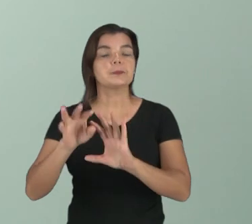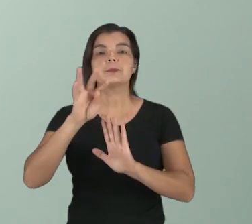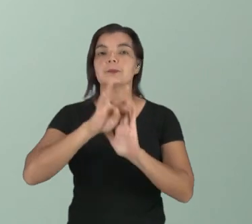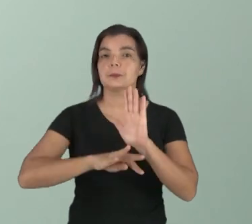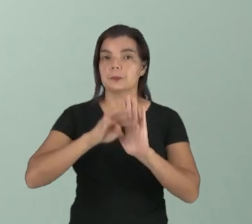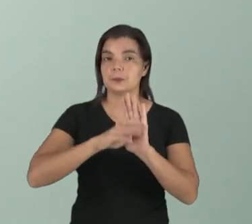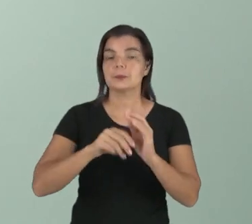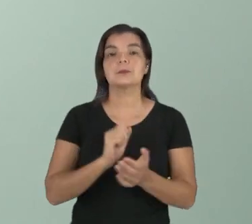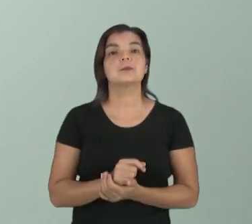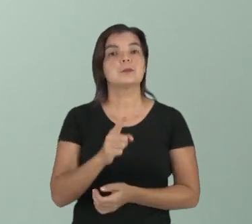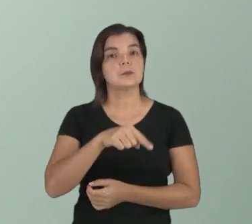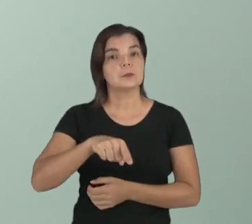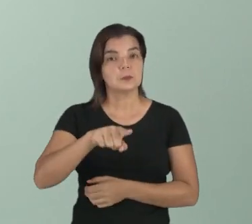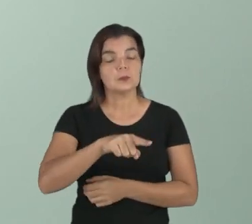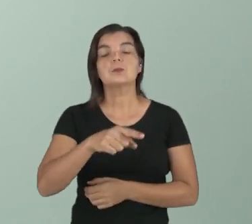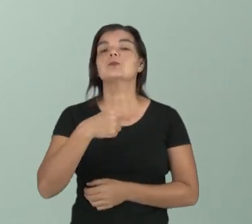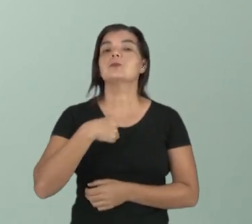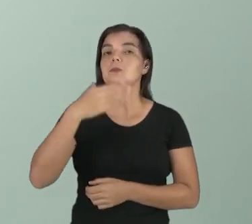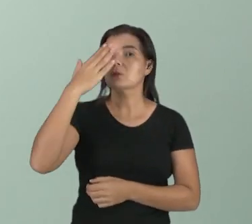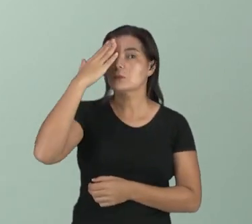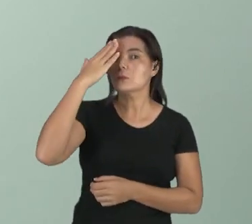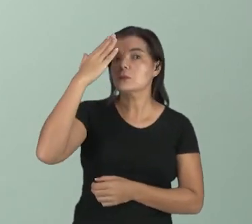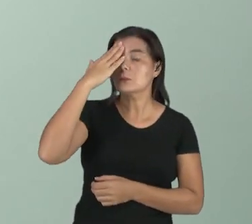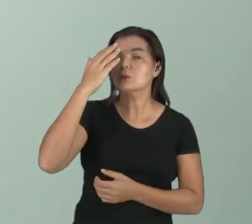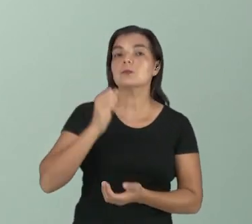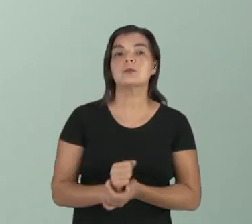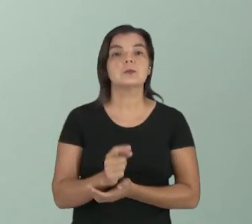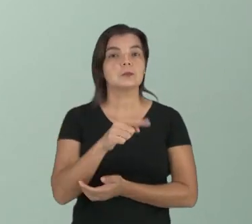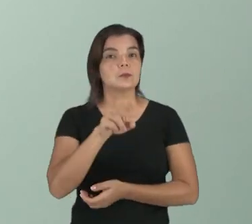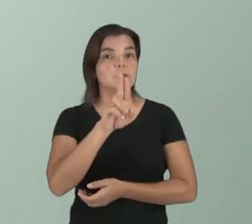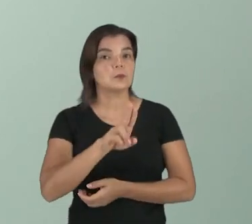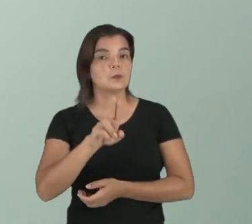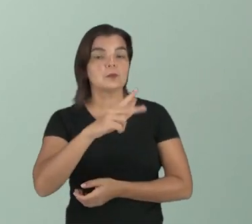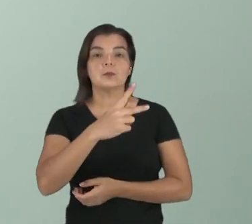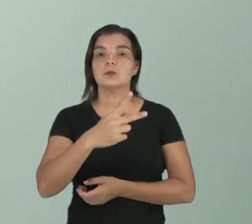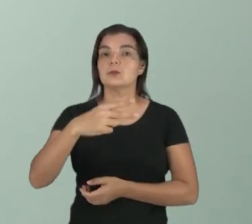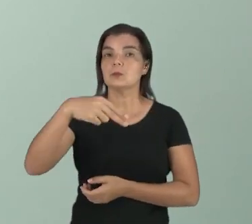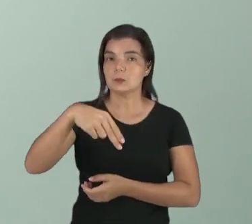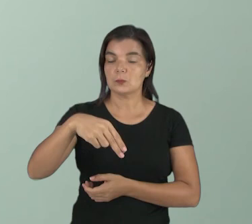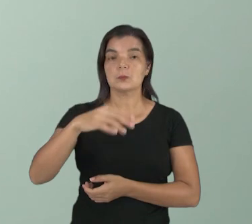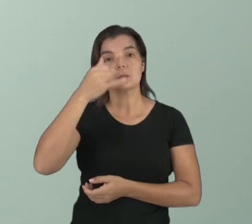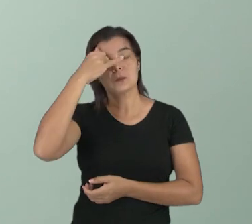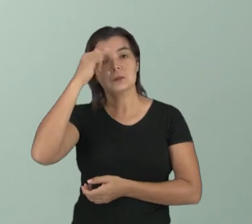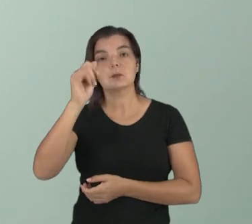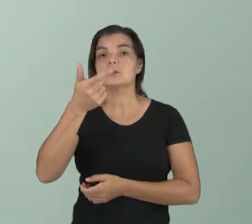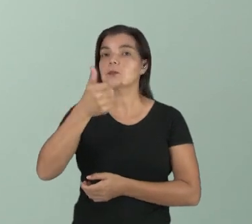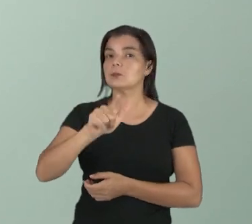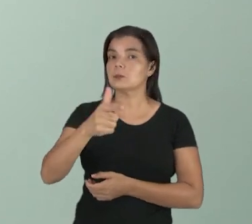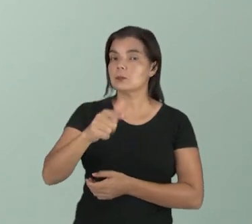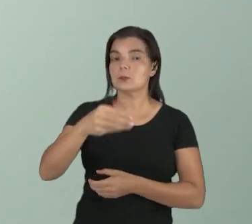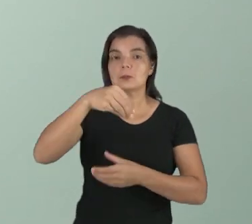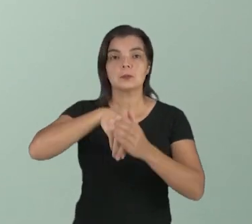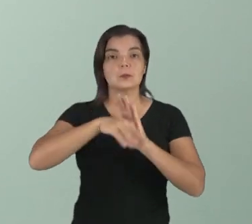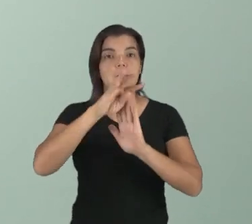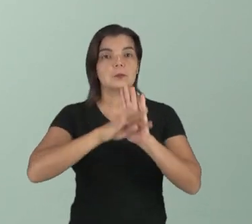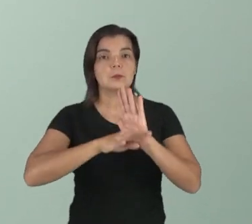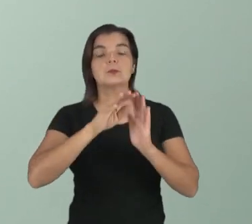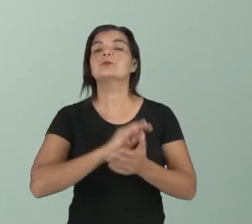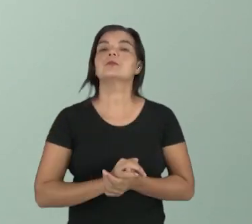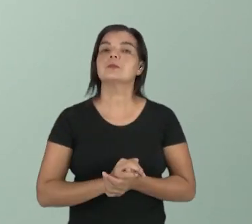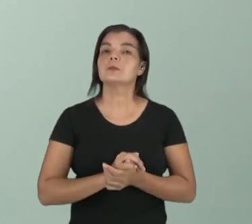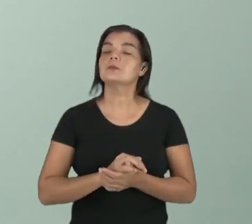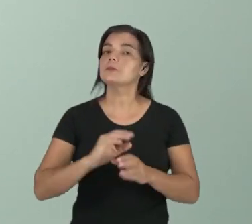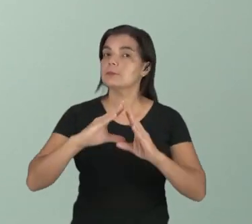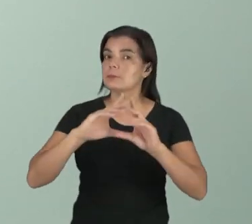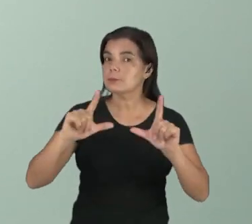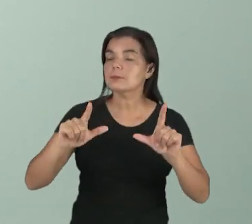textual. Espero que vocês tenham entendido que você usa o pronome para evitar repetições dentro do texto, para